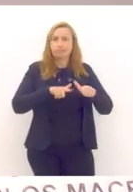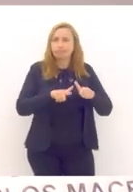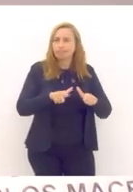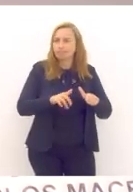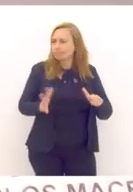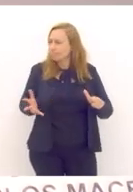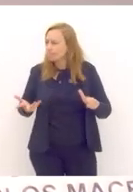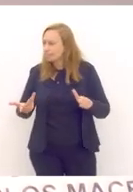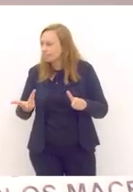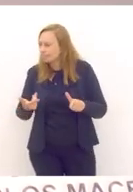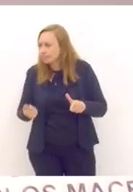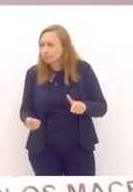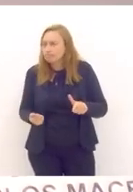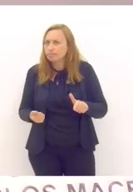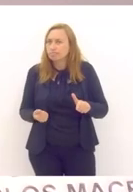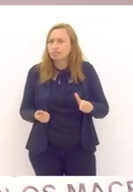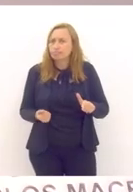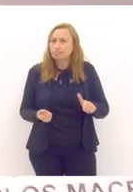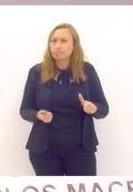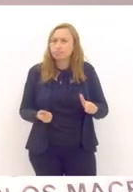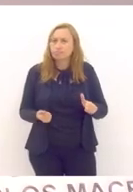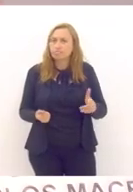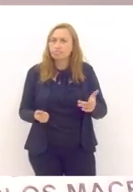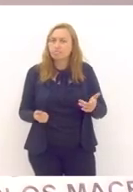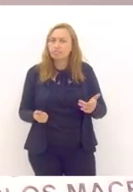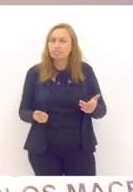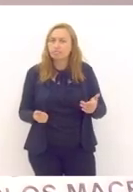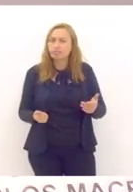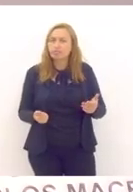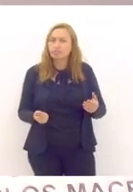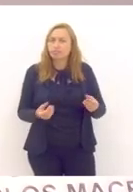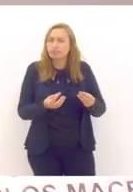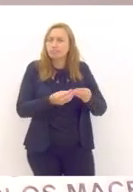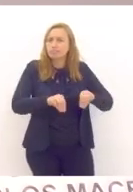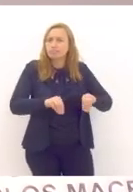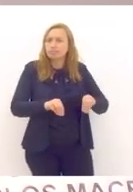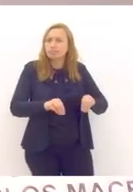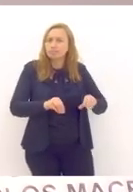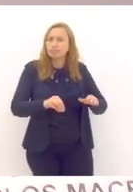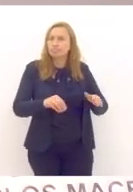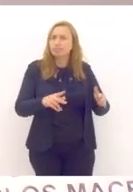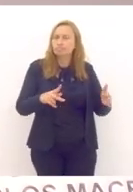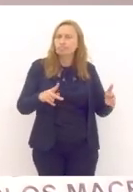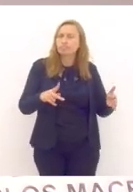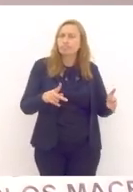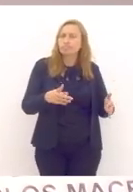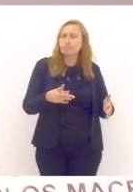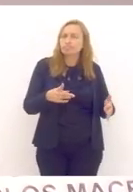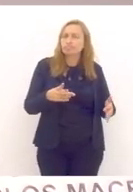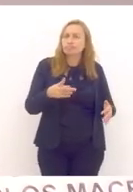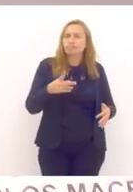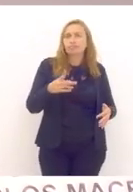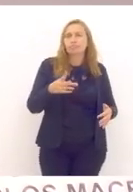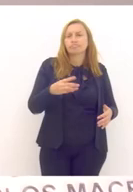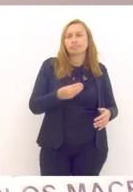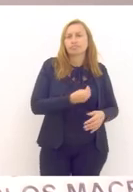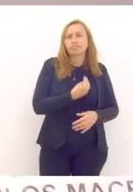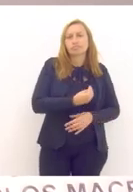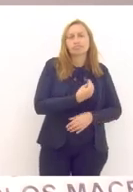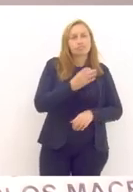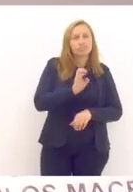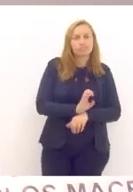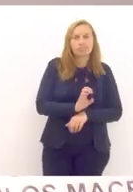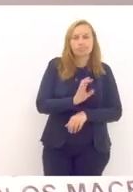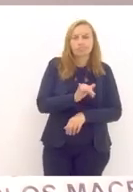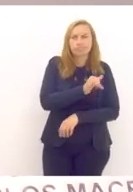prevenção de combates a catástrofes, a calamidades, como passamos, esporadicamente passamos no Estado do Rio. Quando eu